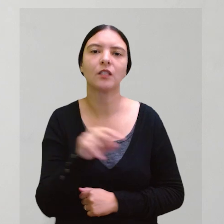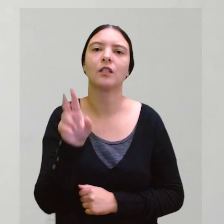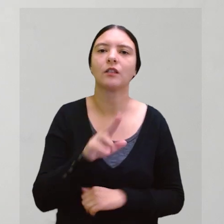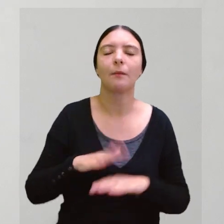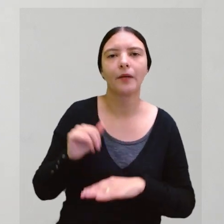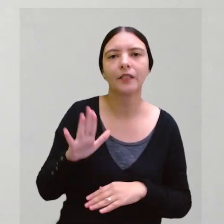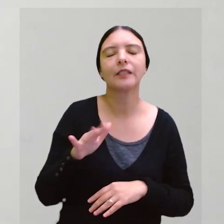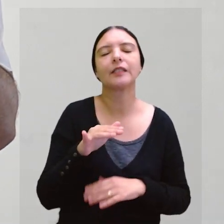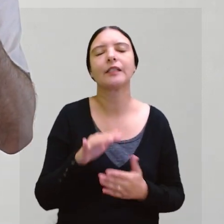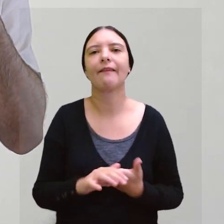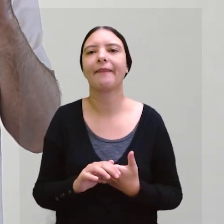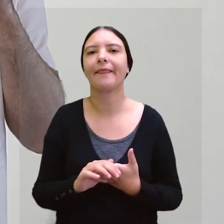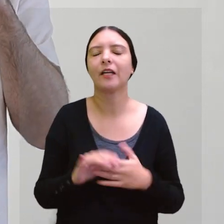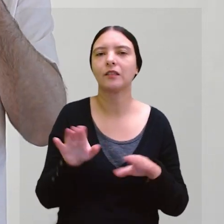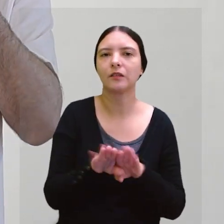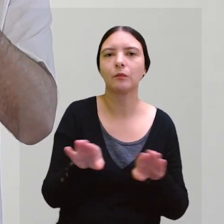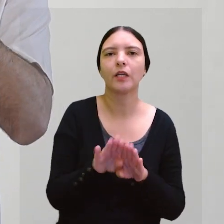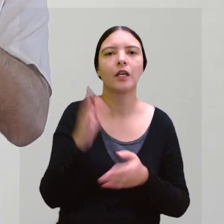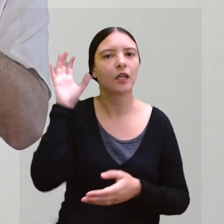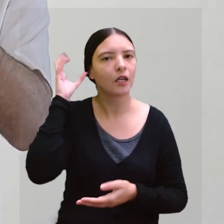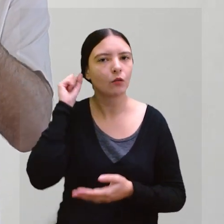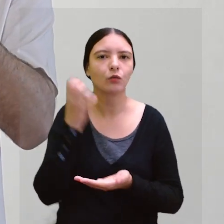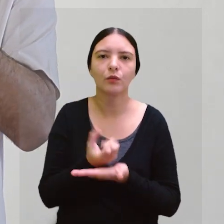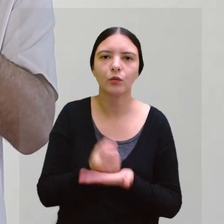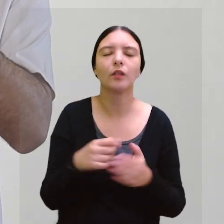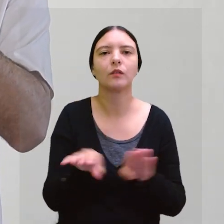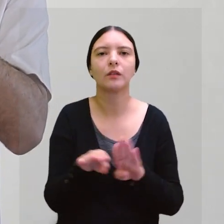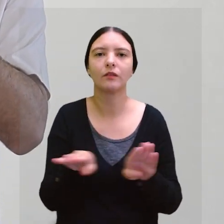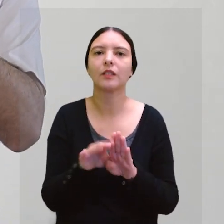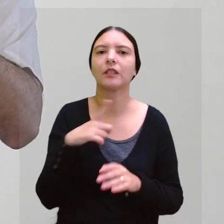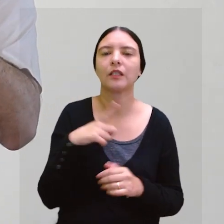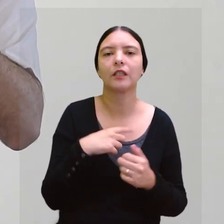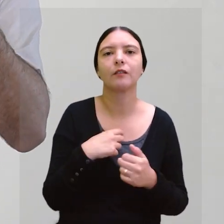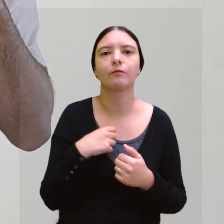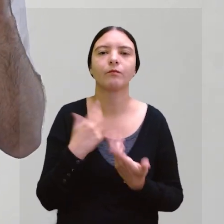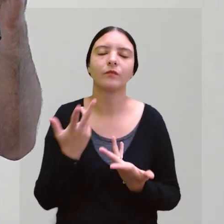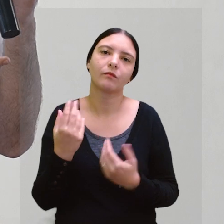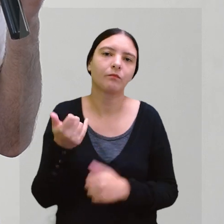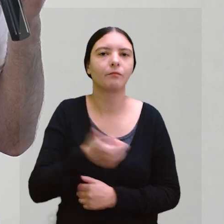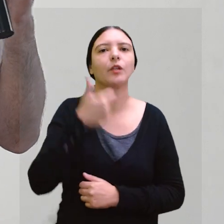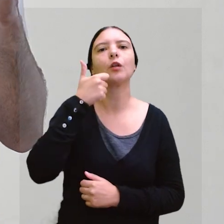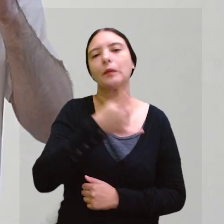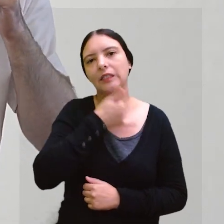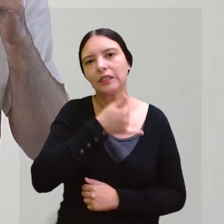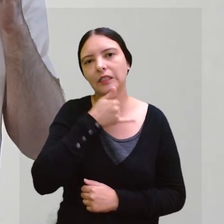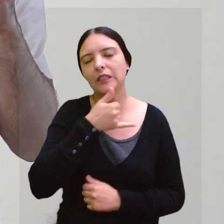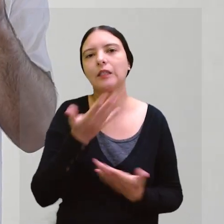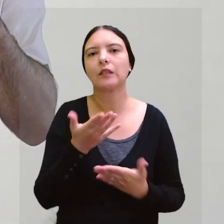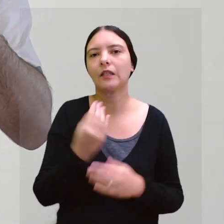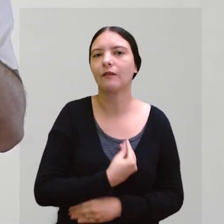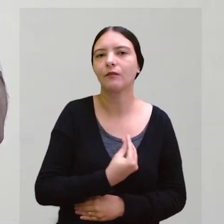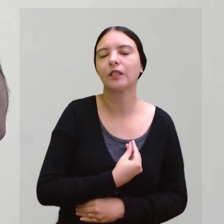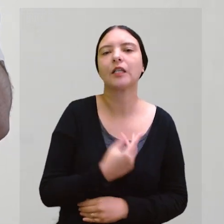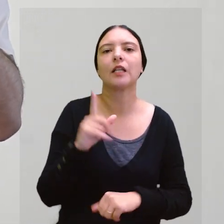melhor obra audiovisual, se você tem um repertório melhor em audiovisual, vai ser melhor, por exemplo, melhor na sua